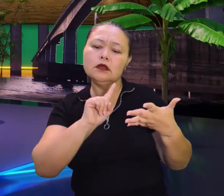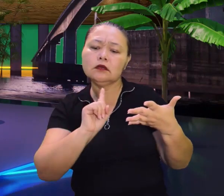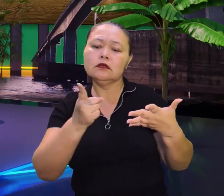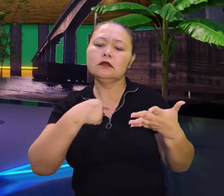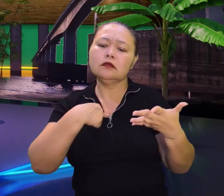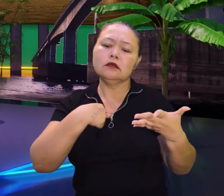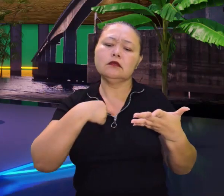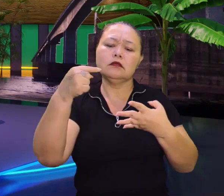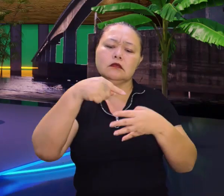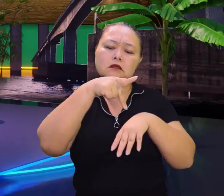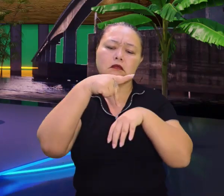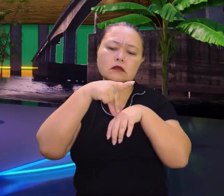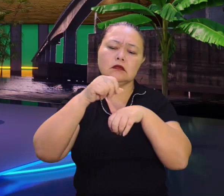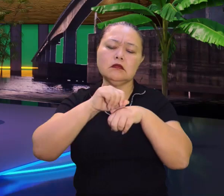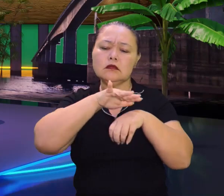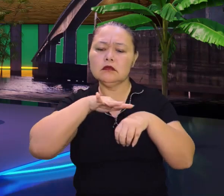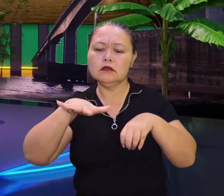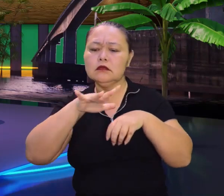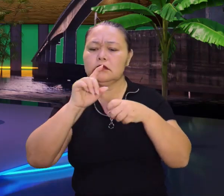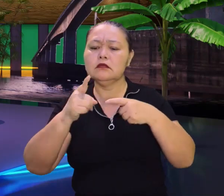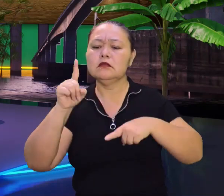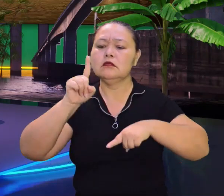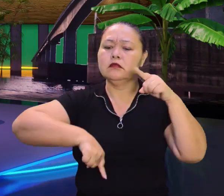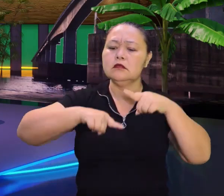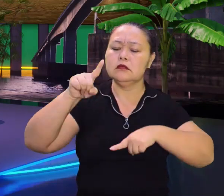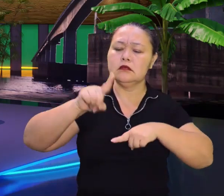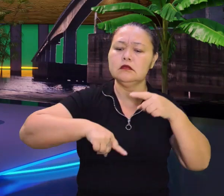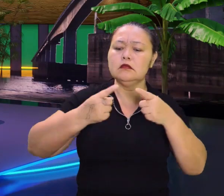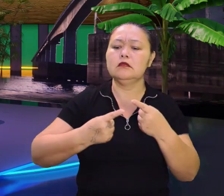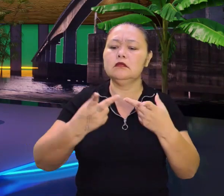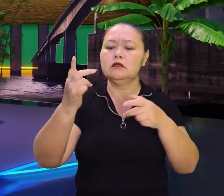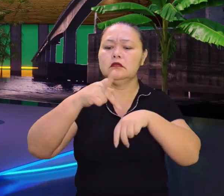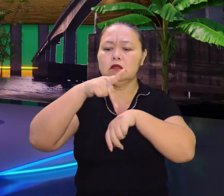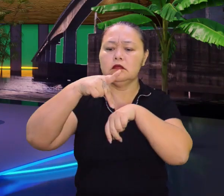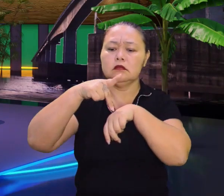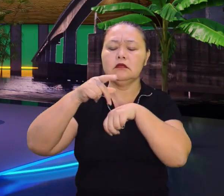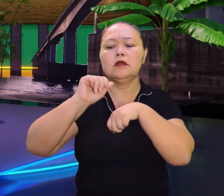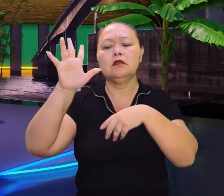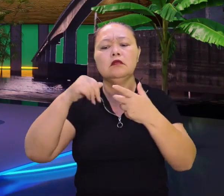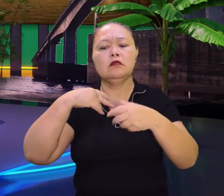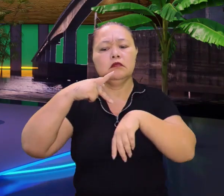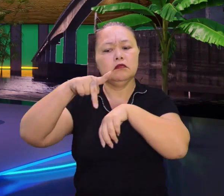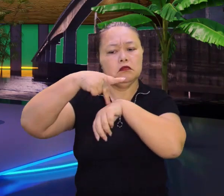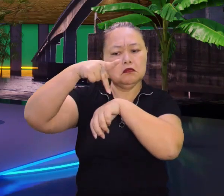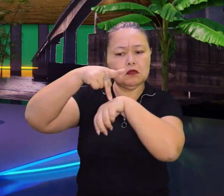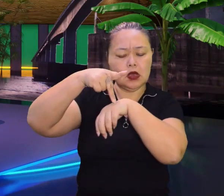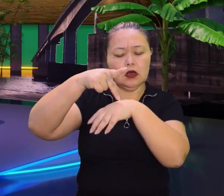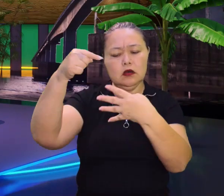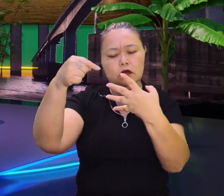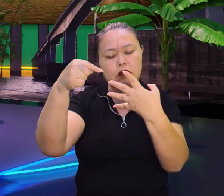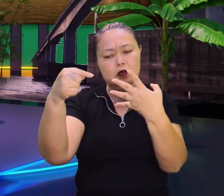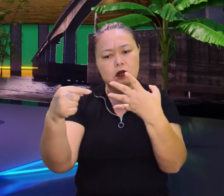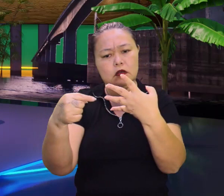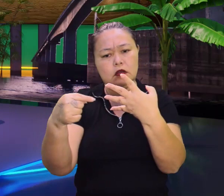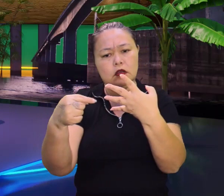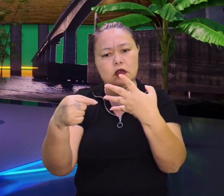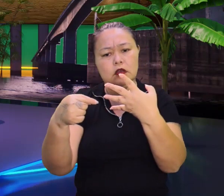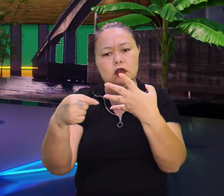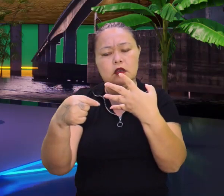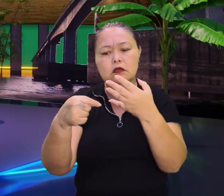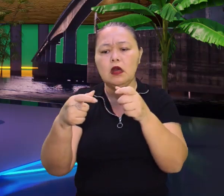tigres asiáticos são plataforma de exportação, são países que tiveram um